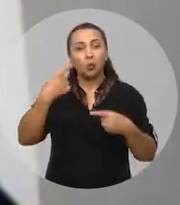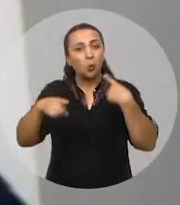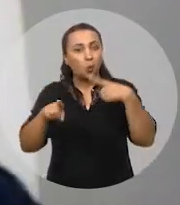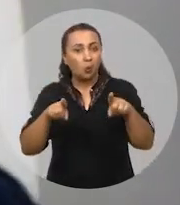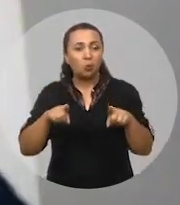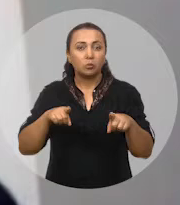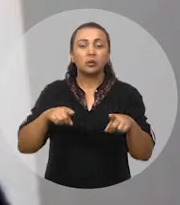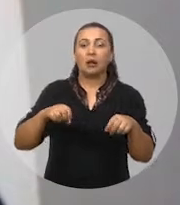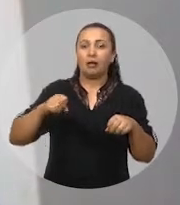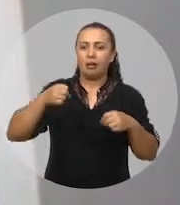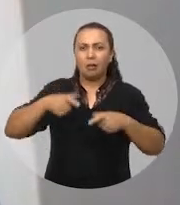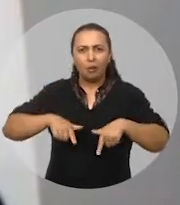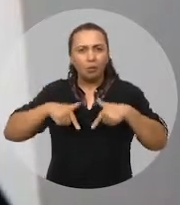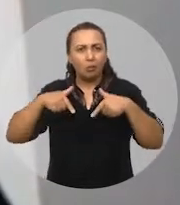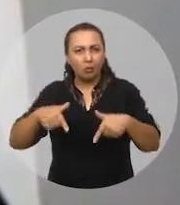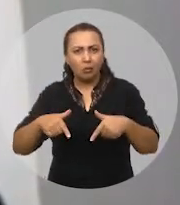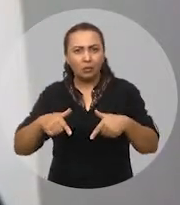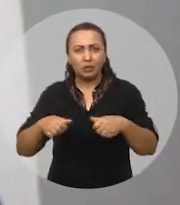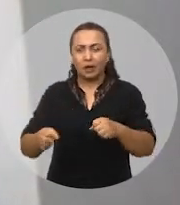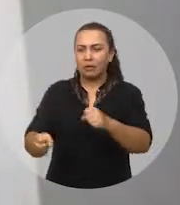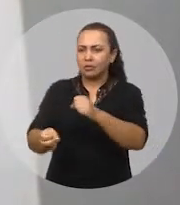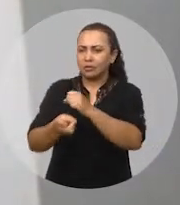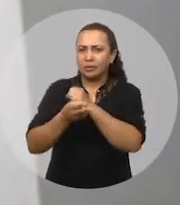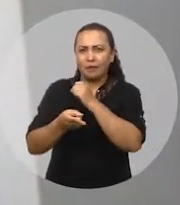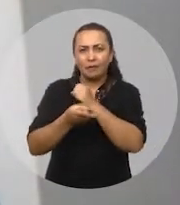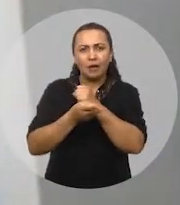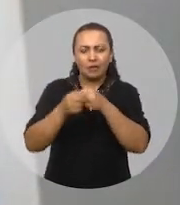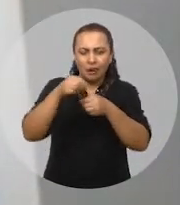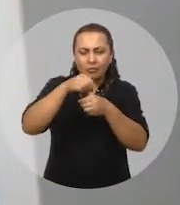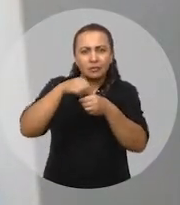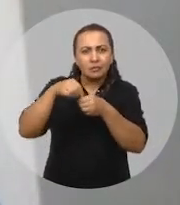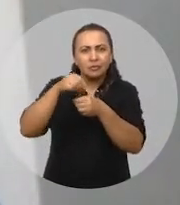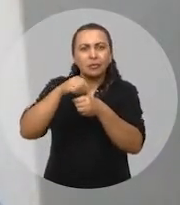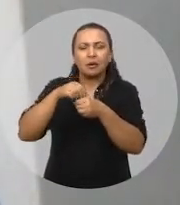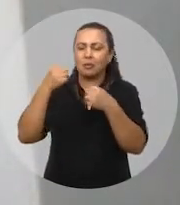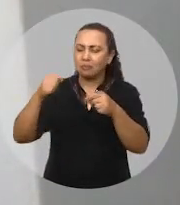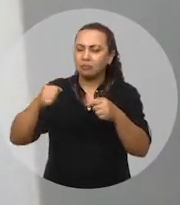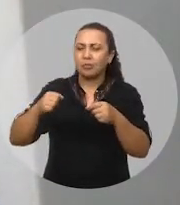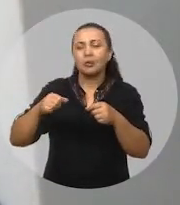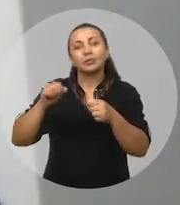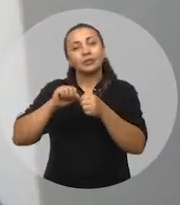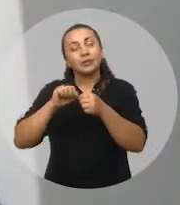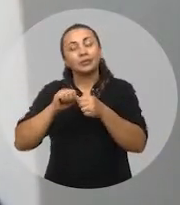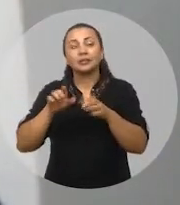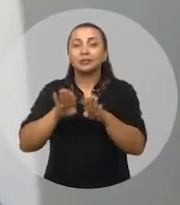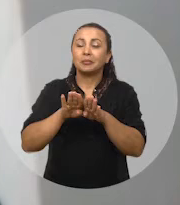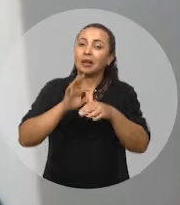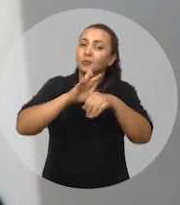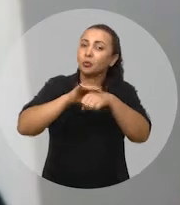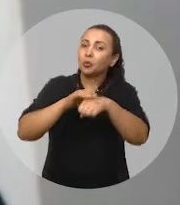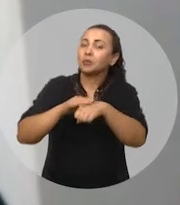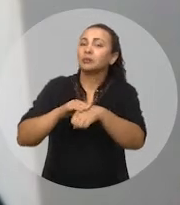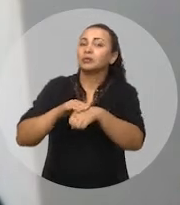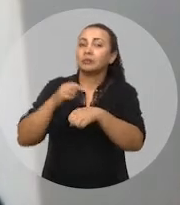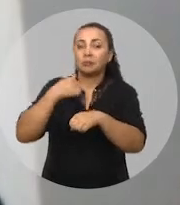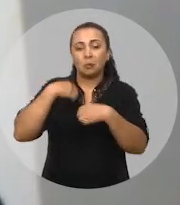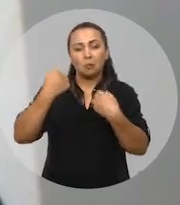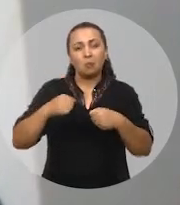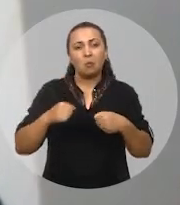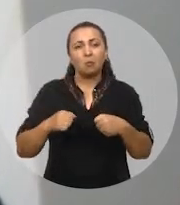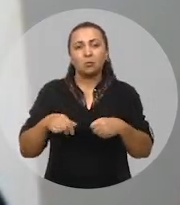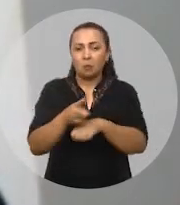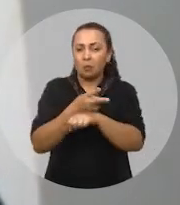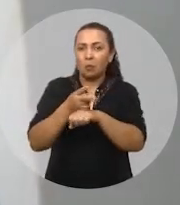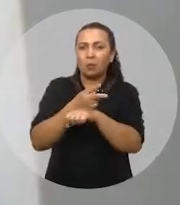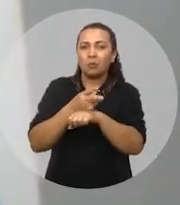outros casos, esses mesmos mecanismos que nos defendem podem nos levar à doença. Ou seja, eu